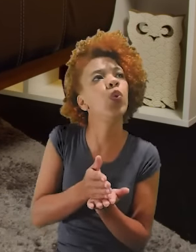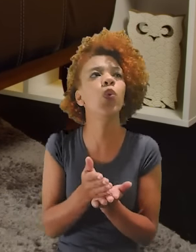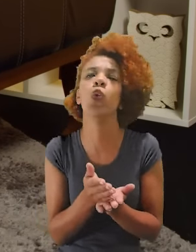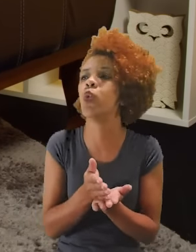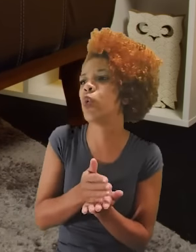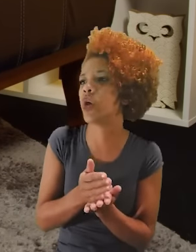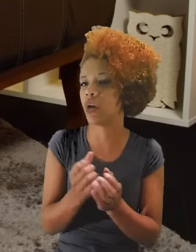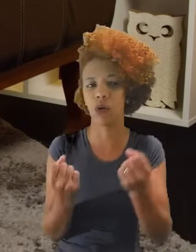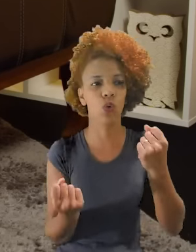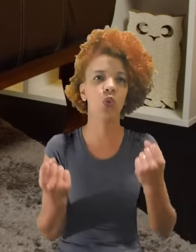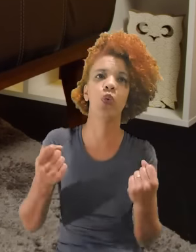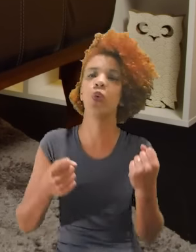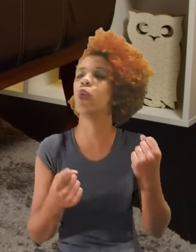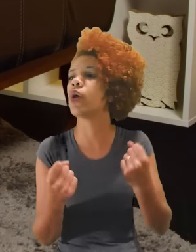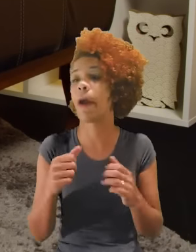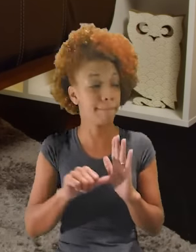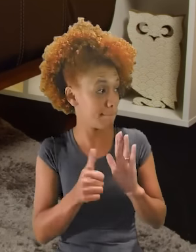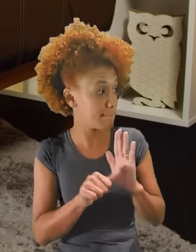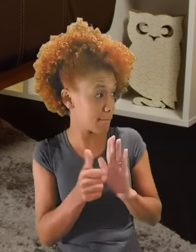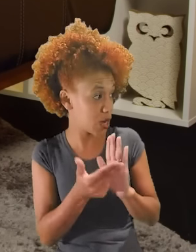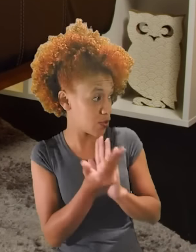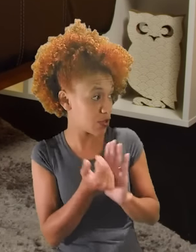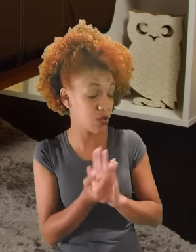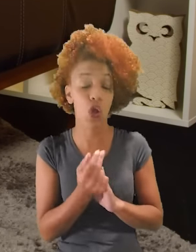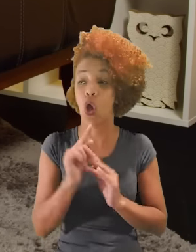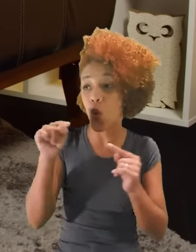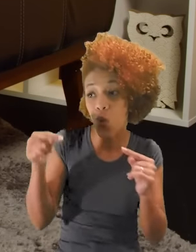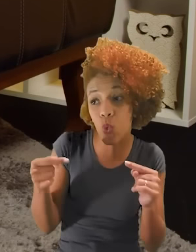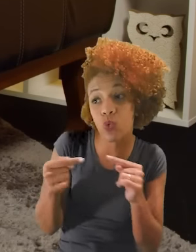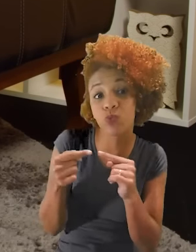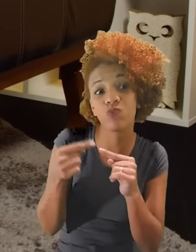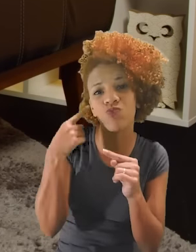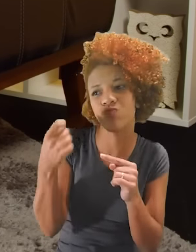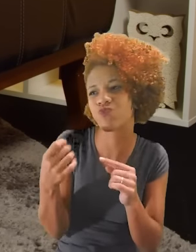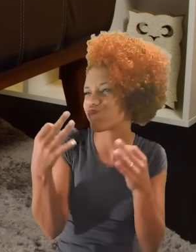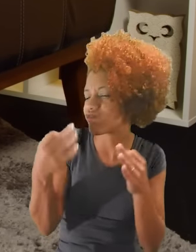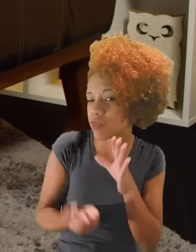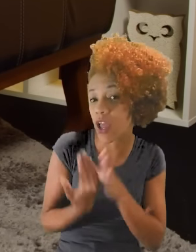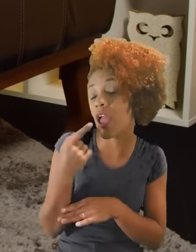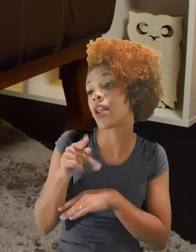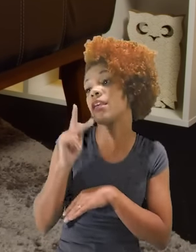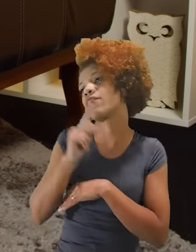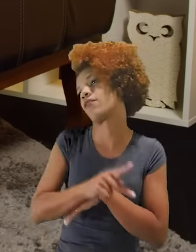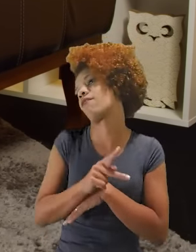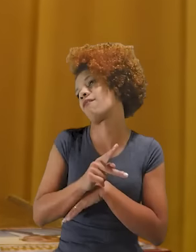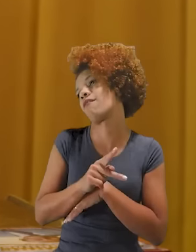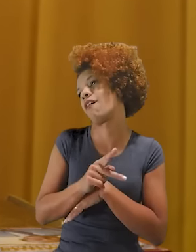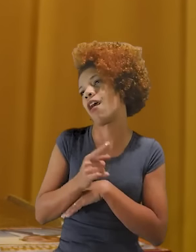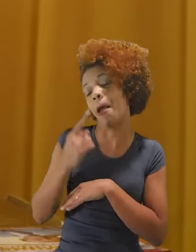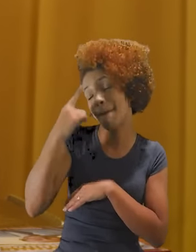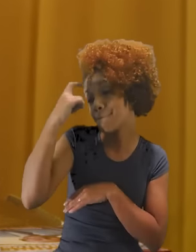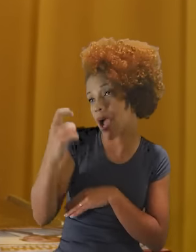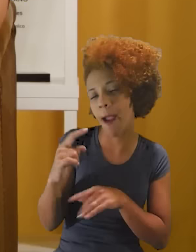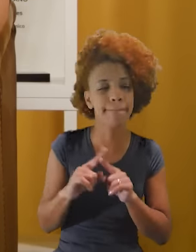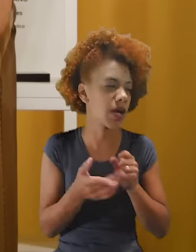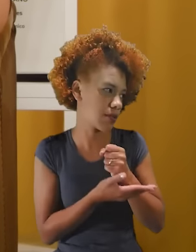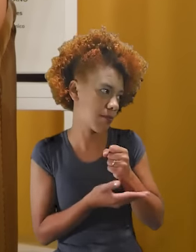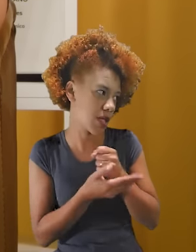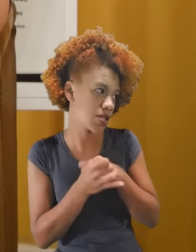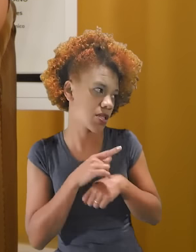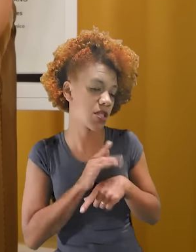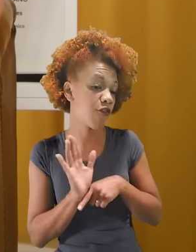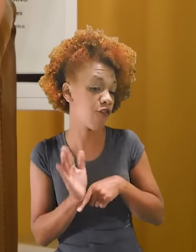desenho. Ele subindo? Esse desenho. É o primeiro desenho. Primeiro desenho com som sincronizado da história. Ele que inventou essa porra. Então, assim, cara. Mas baseado no que ele falou,